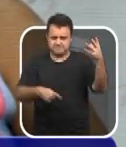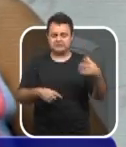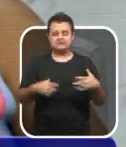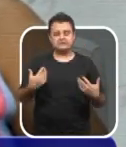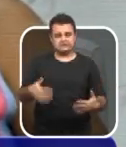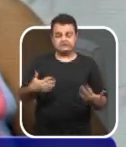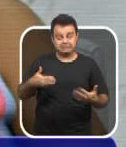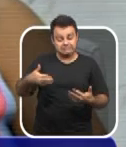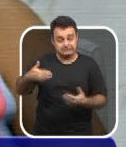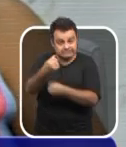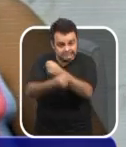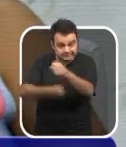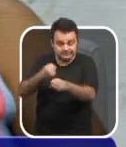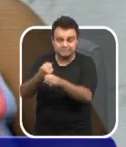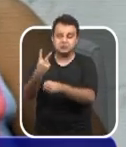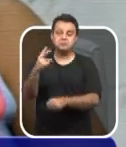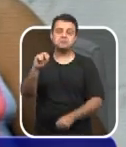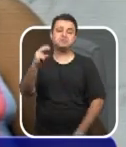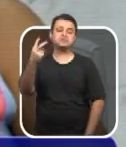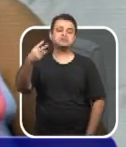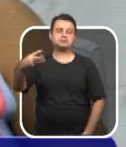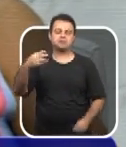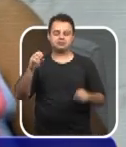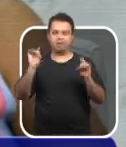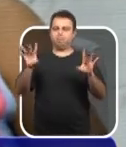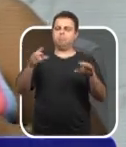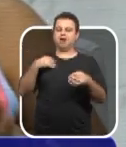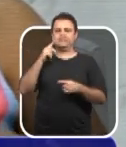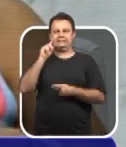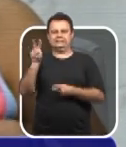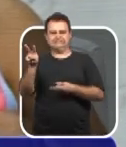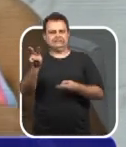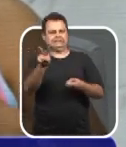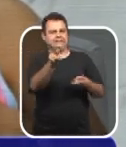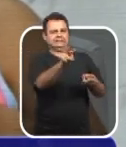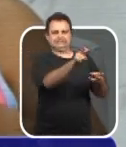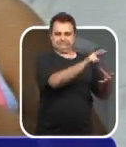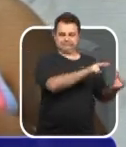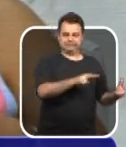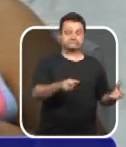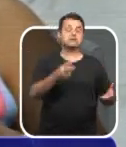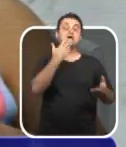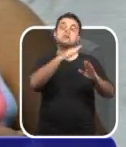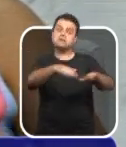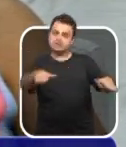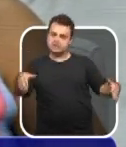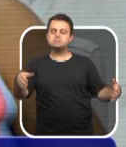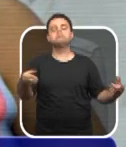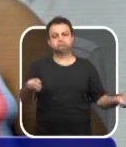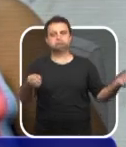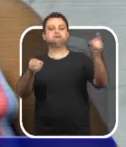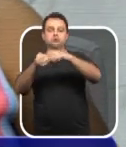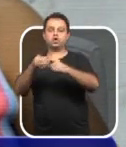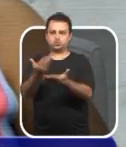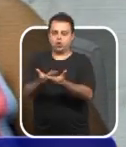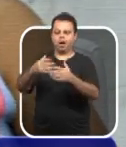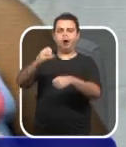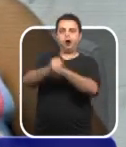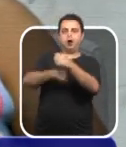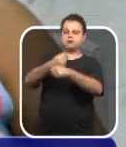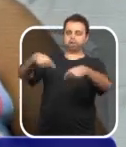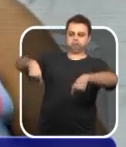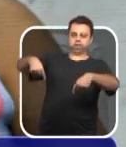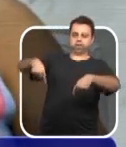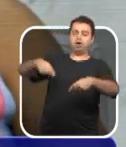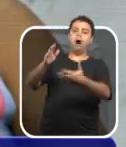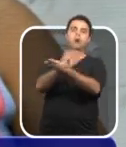mais profundamente com o ano de 2023. Por quê? Essas crianças retornaram para a escola em 2022, tem criança que